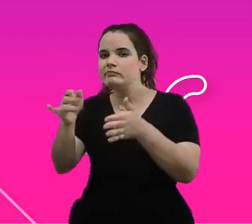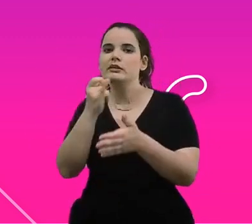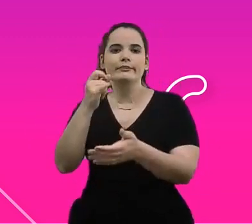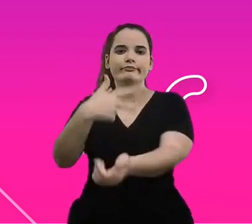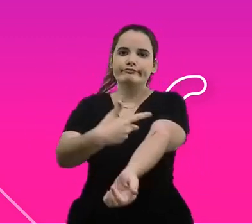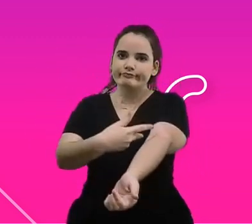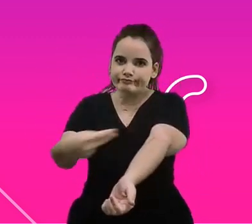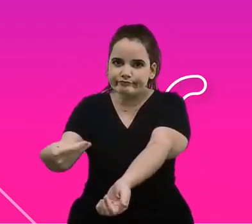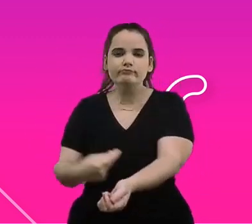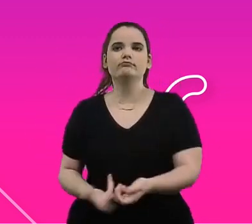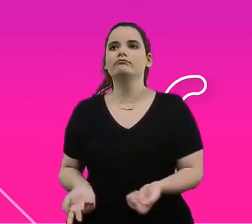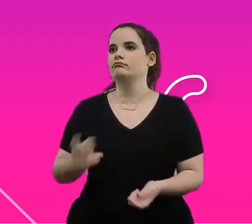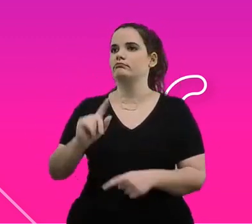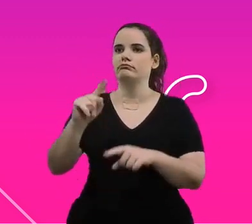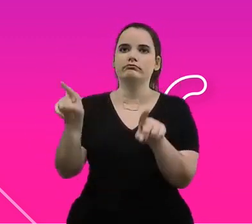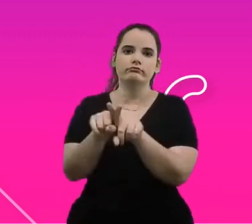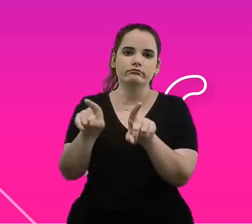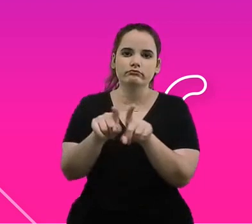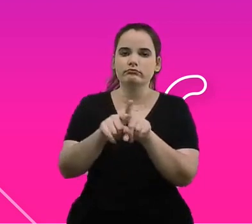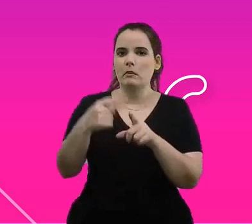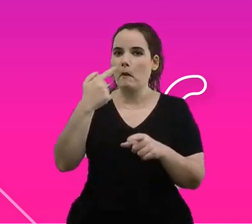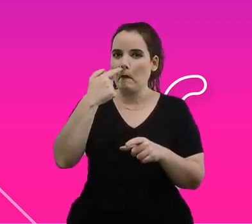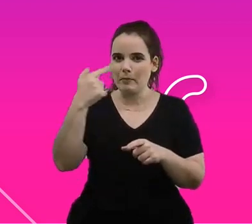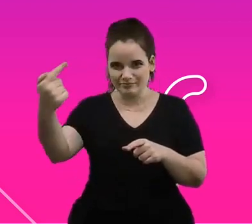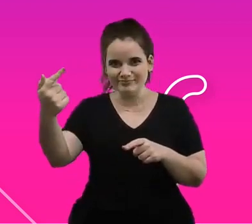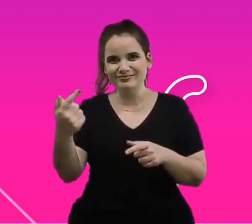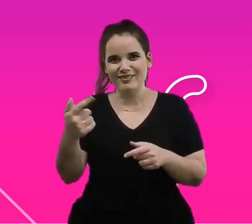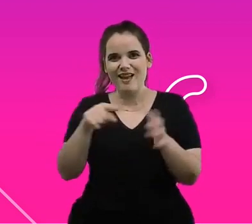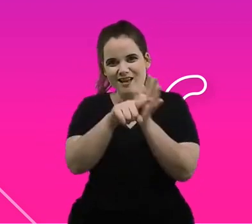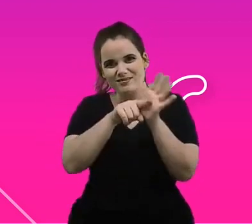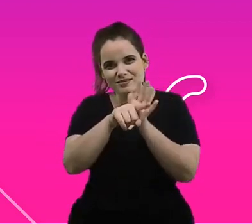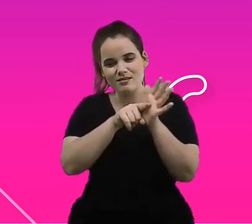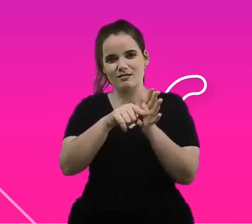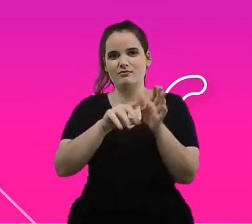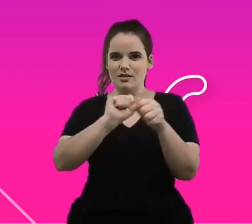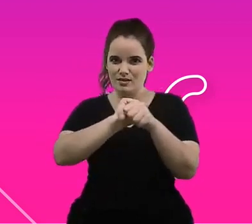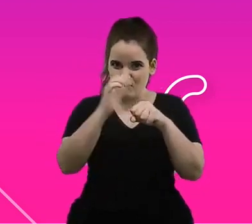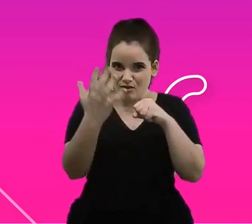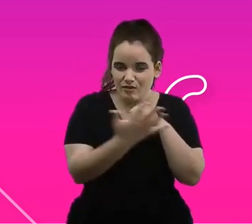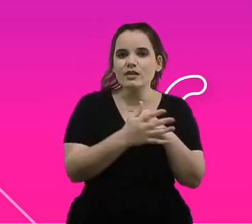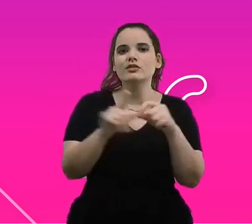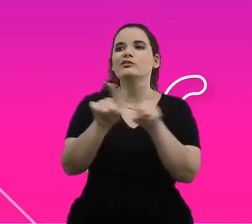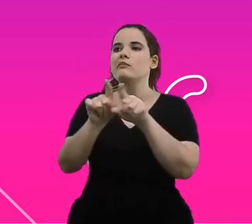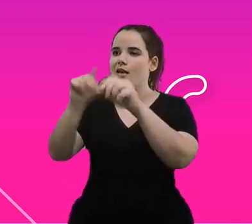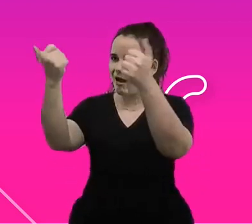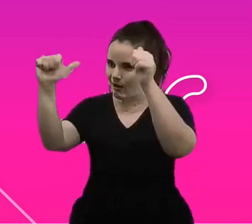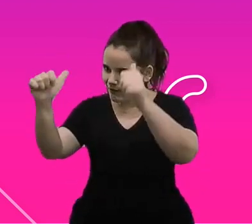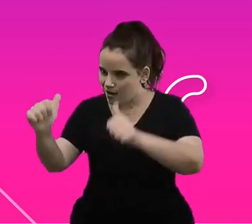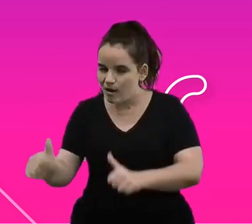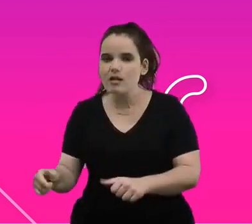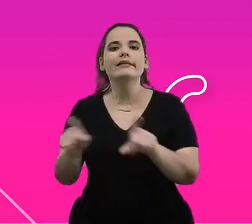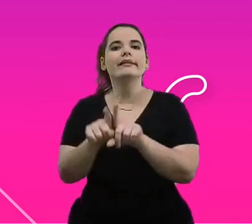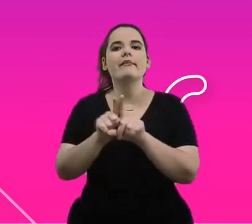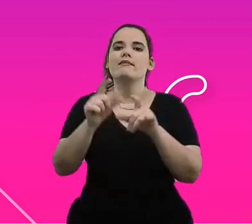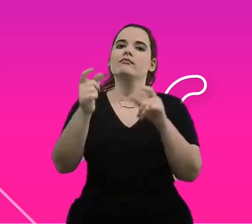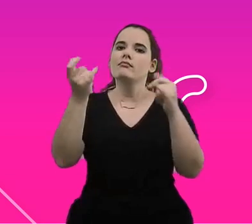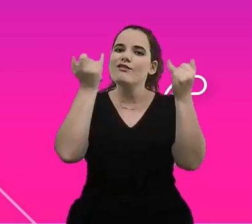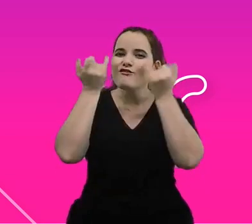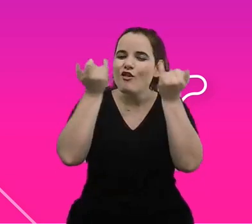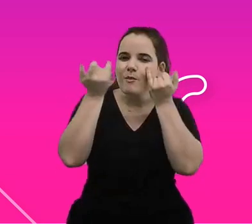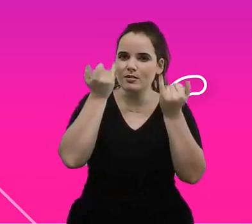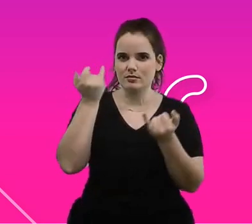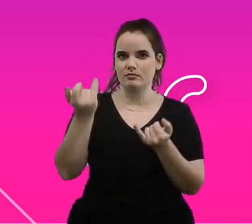trabalhando bastante na pecuária de precisão. E eu vejo que esses estudos, né, a gente está vendo no Brasil muita coisa